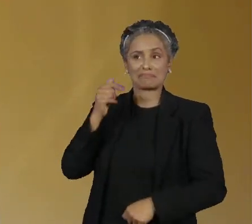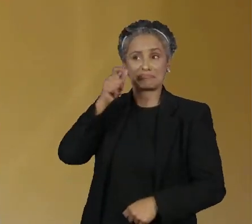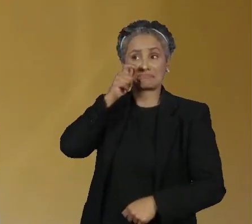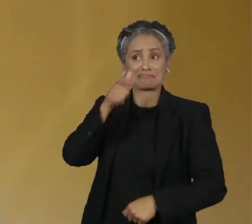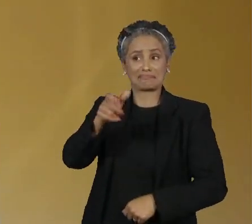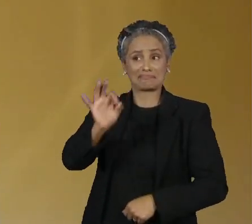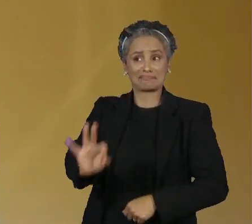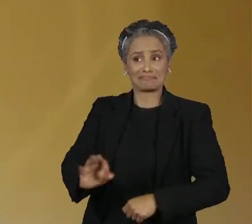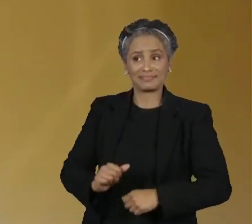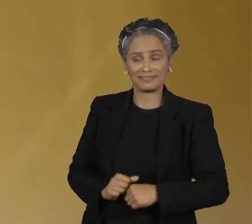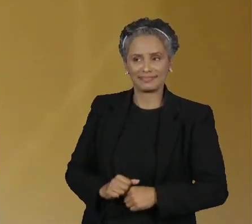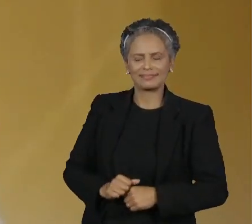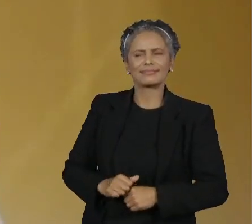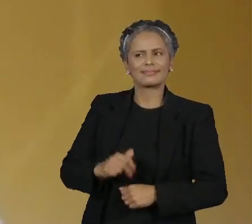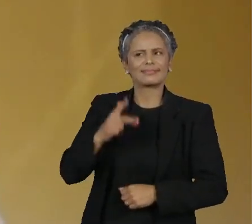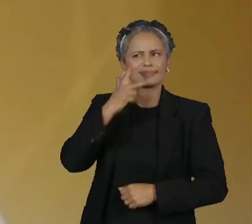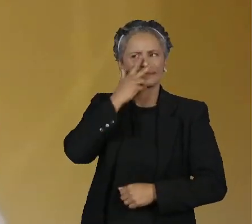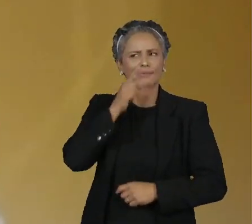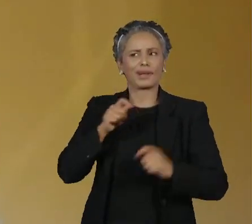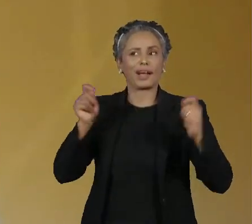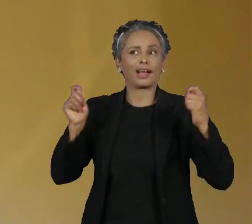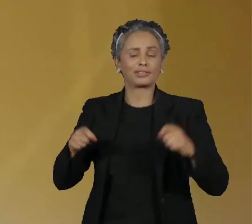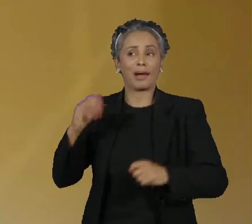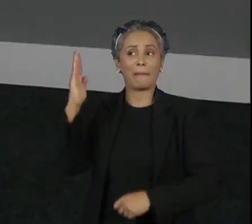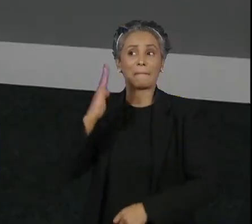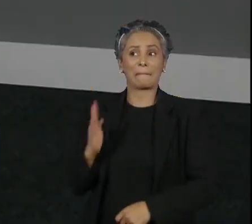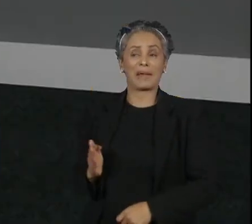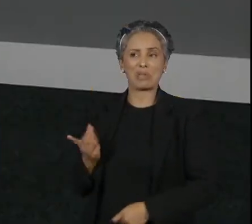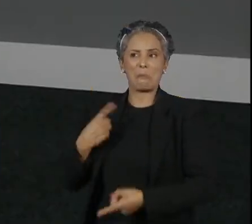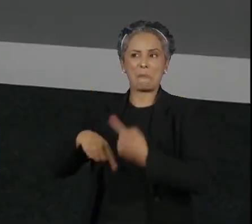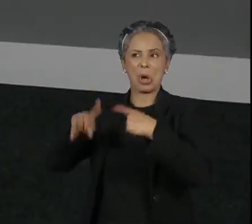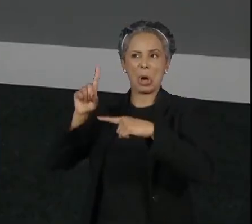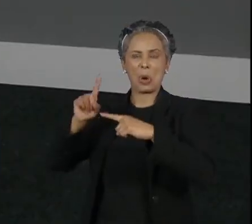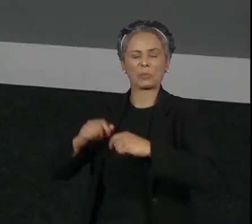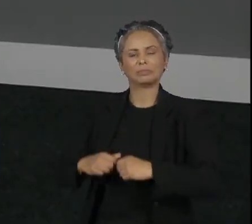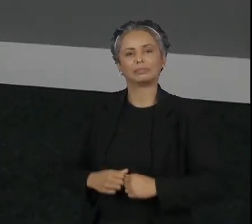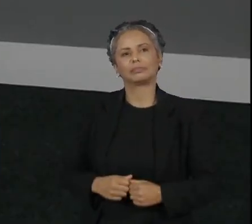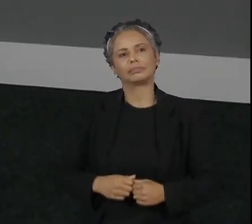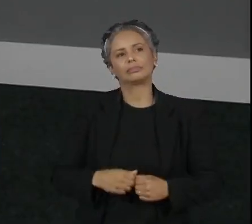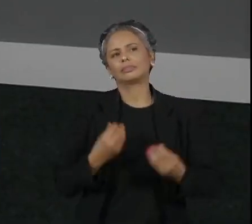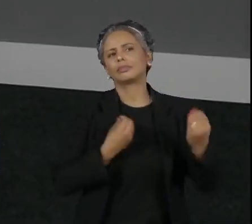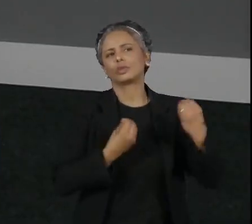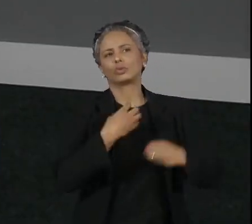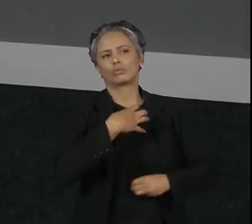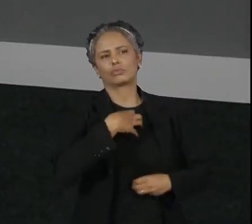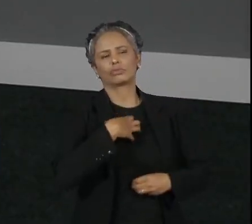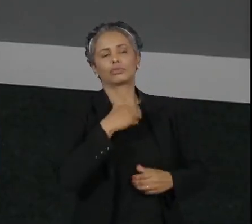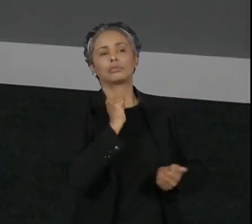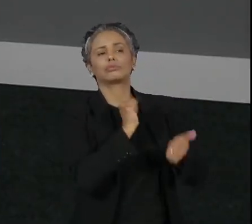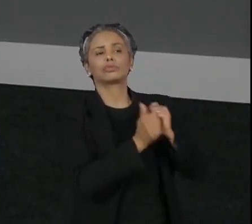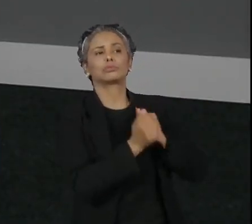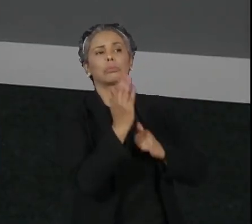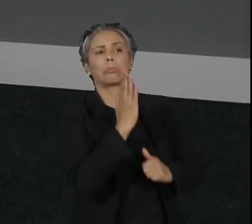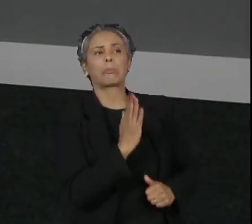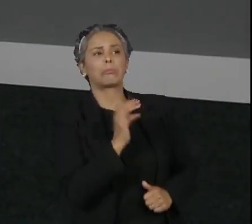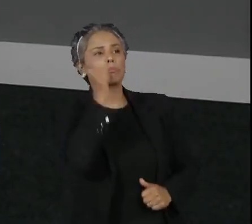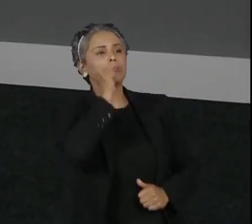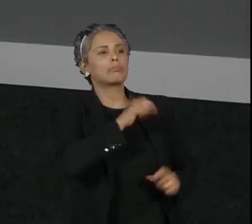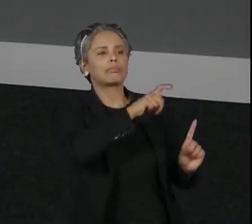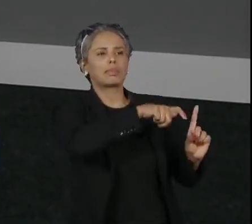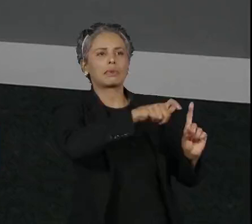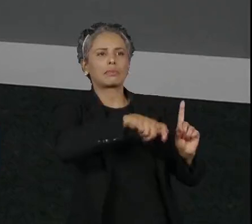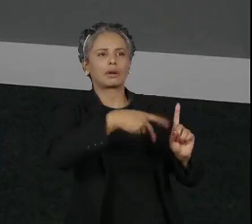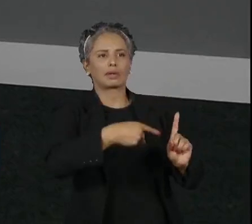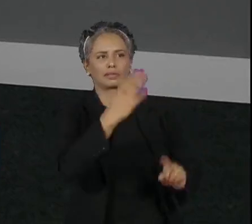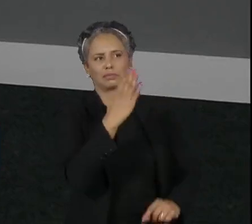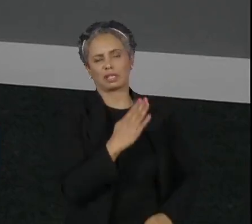Eu acredito que é uma das Copas que o Brasil chega mais preparado. Qual é a situação do futebol brasileiro, do futebol feminino no Brasil,